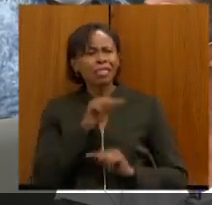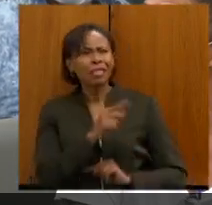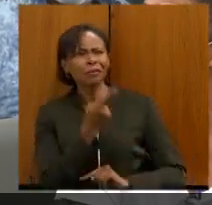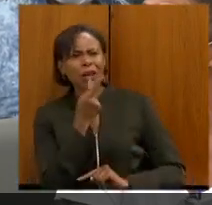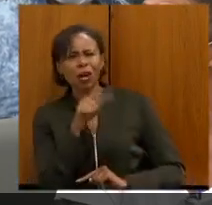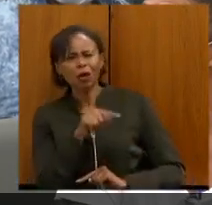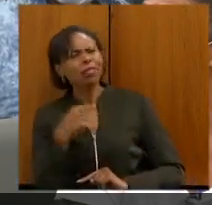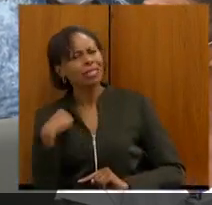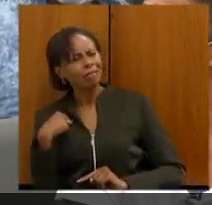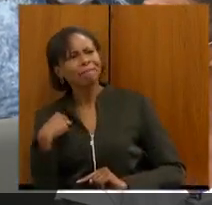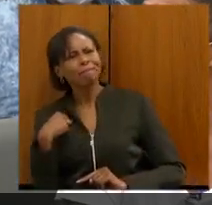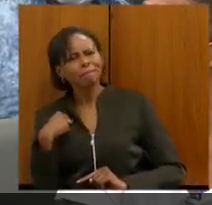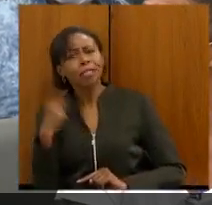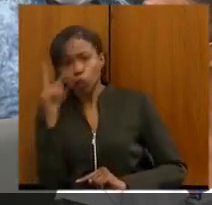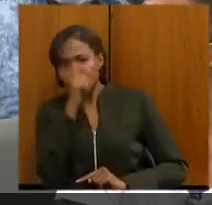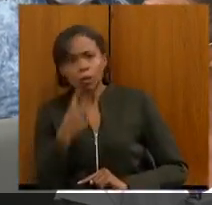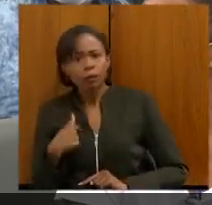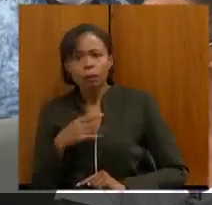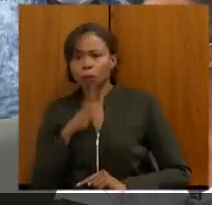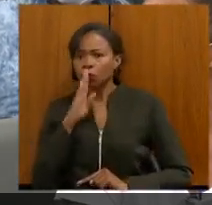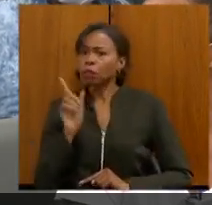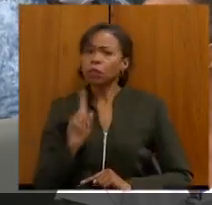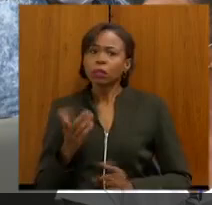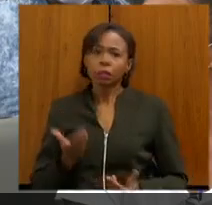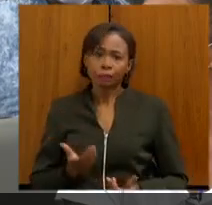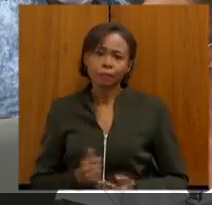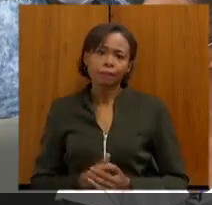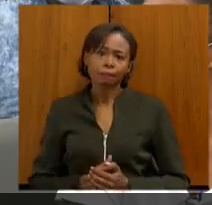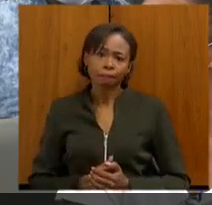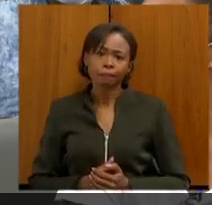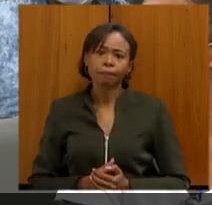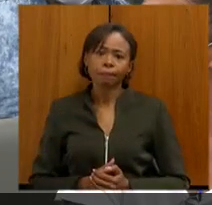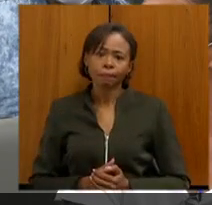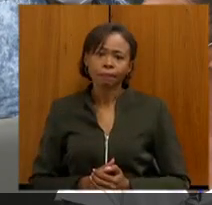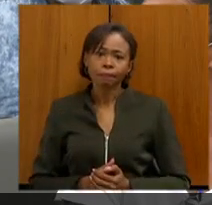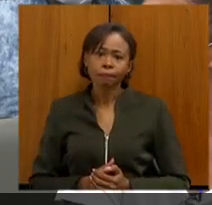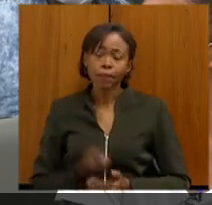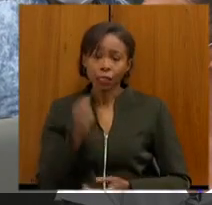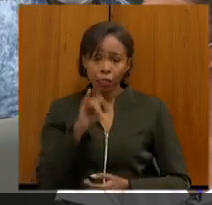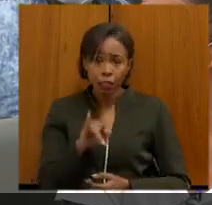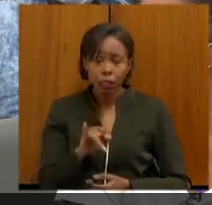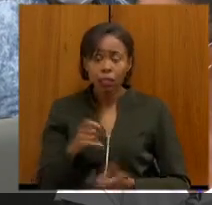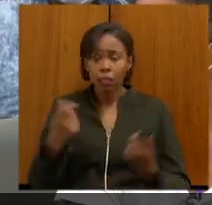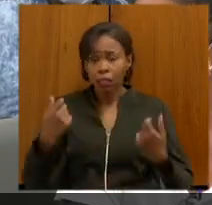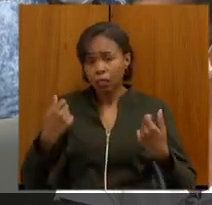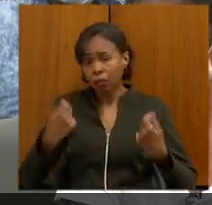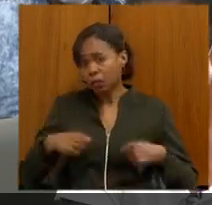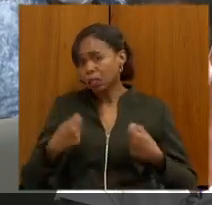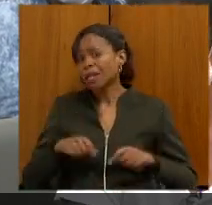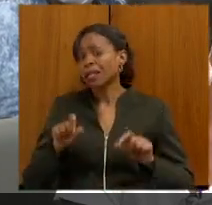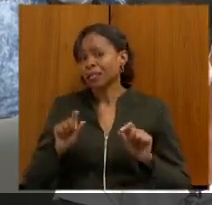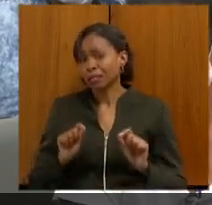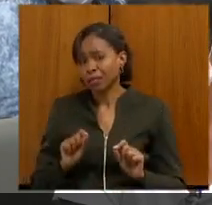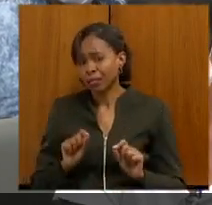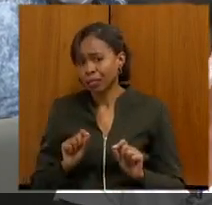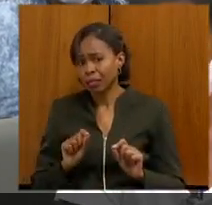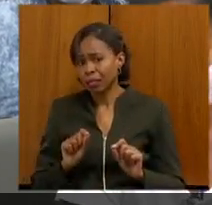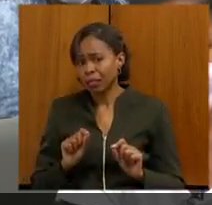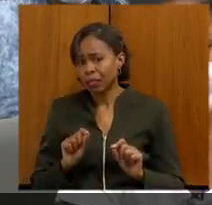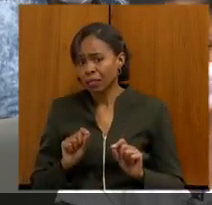fala dessa fica difícil a gente não abrir a boca e não falar e se depender de